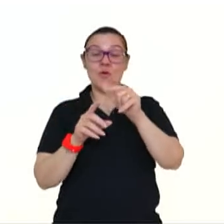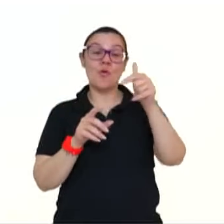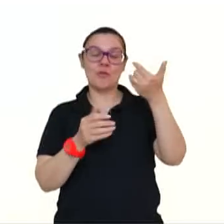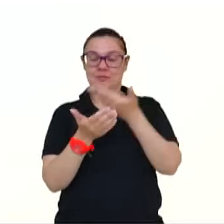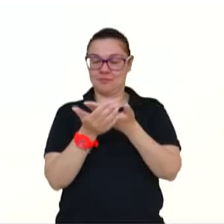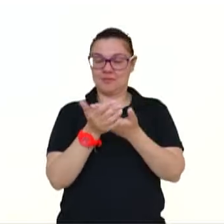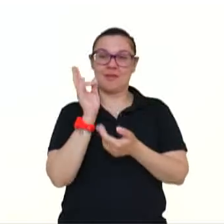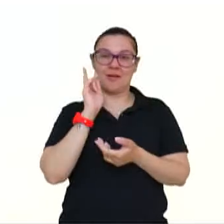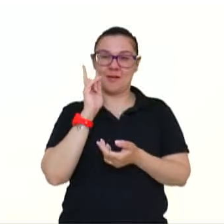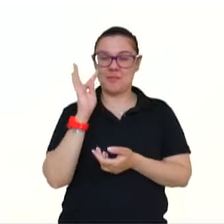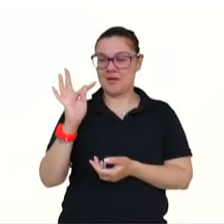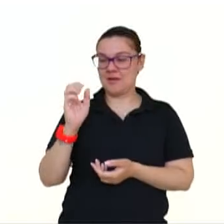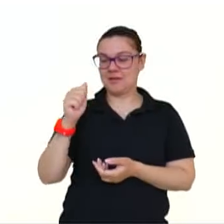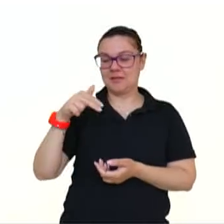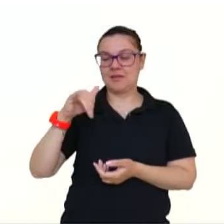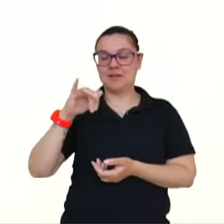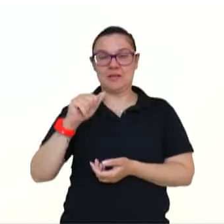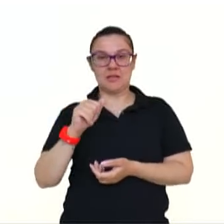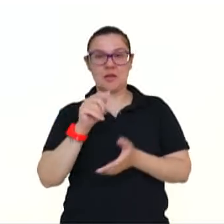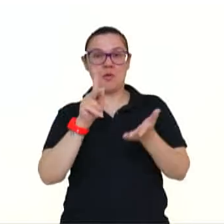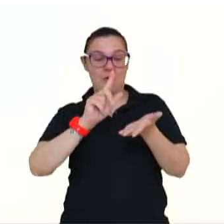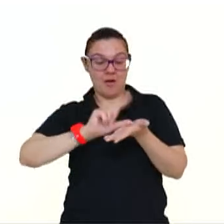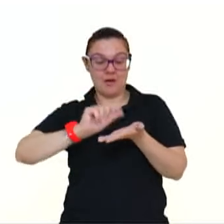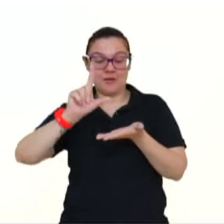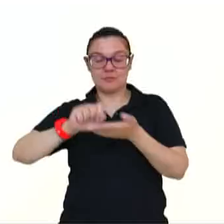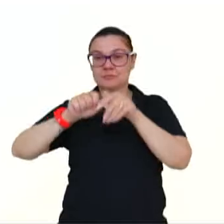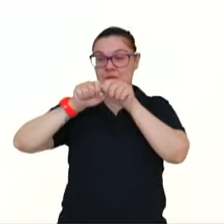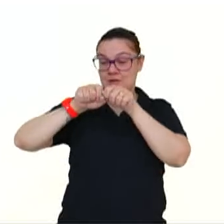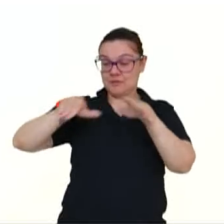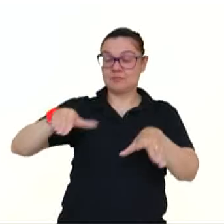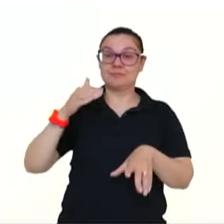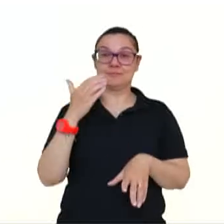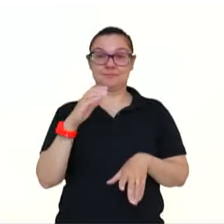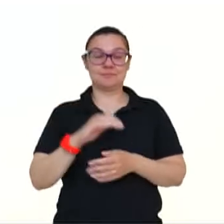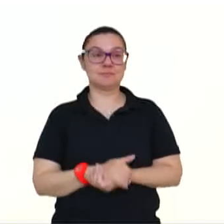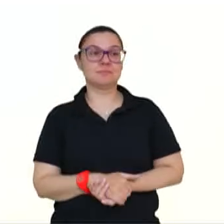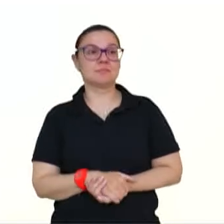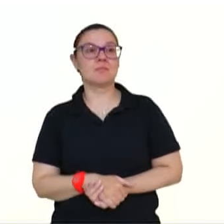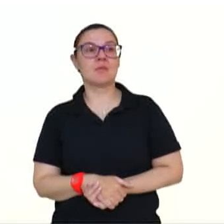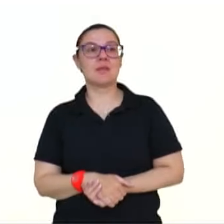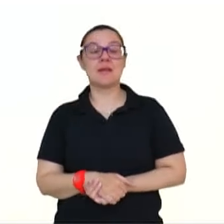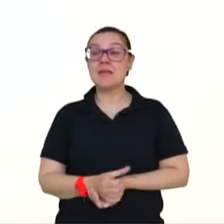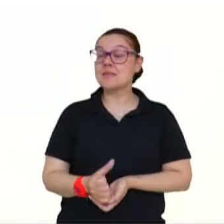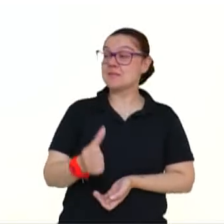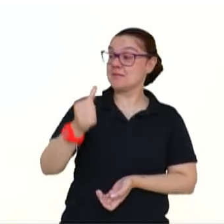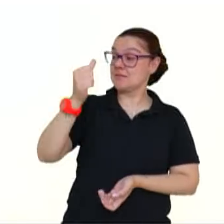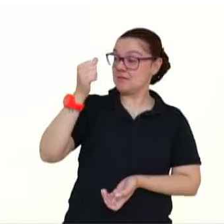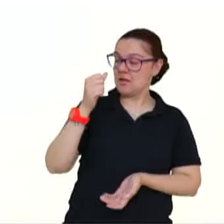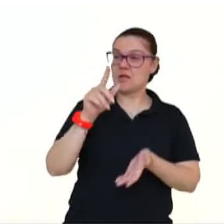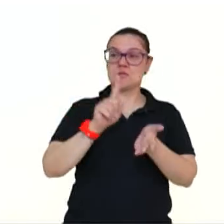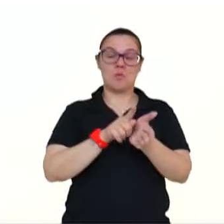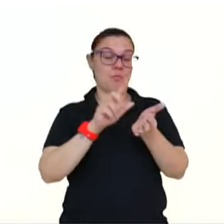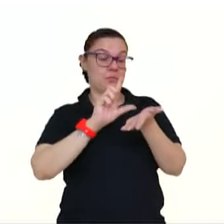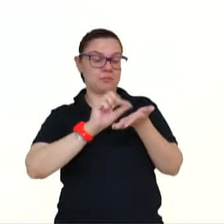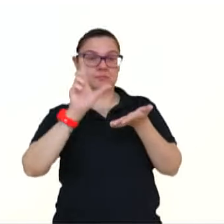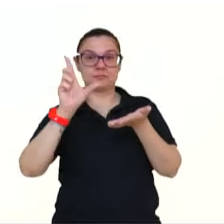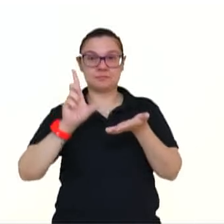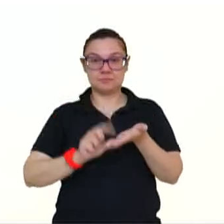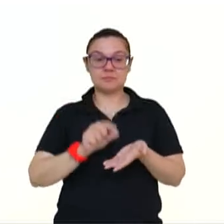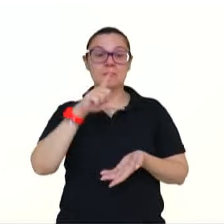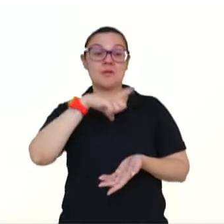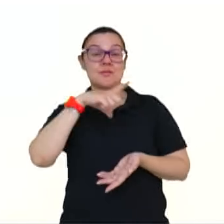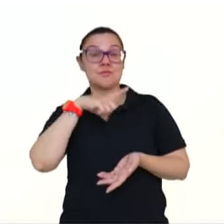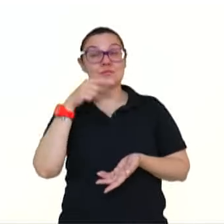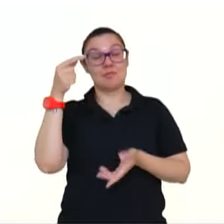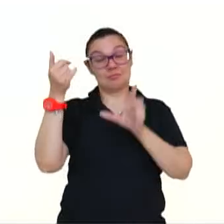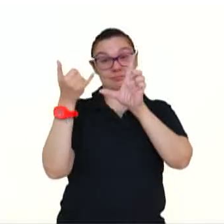aulas, que ela trabalhou o quê? Um artigo de divulgação científica. E lá nesse artigo de divulgação científica